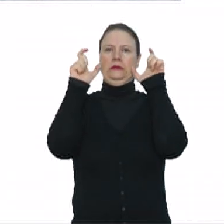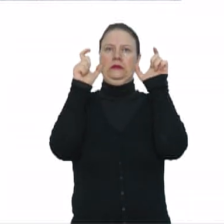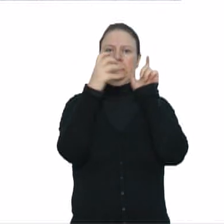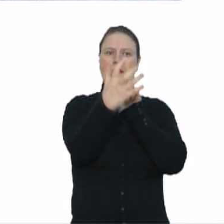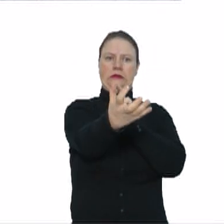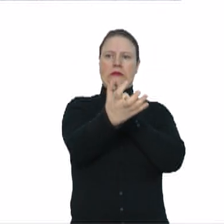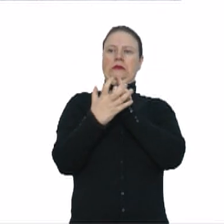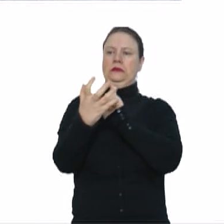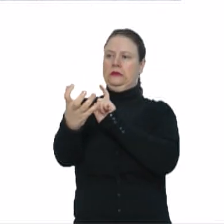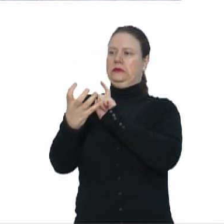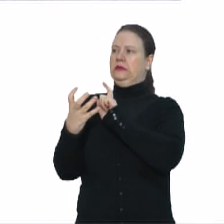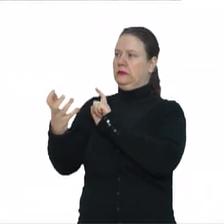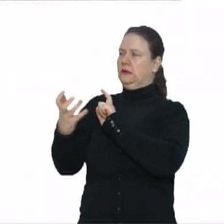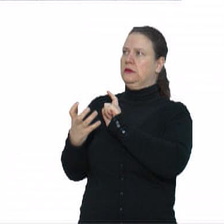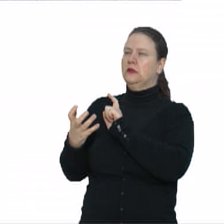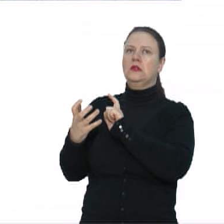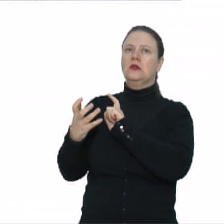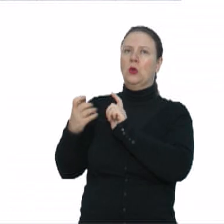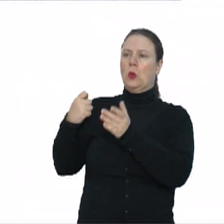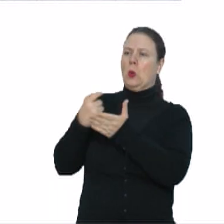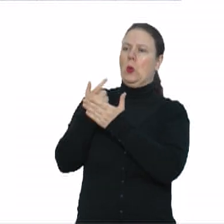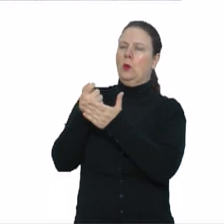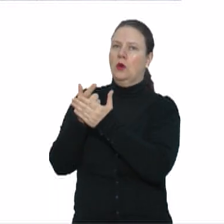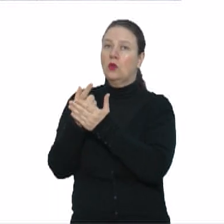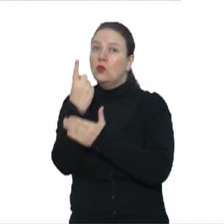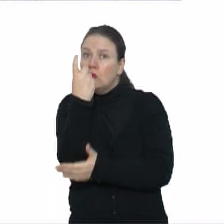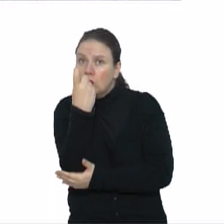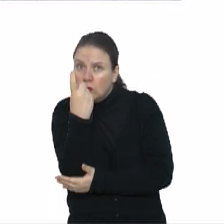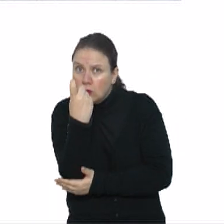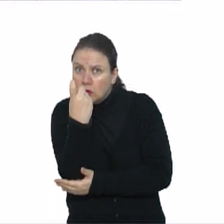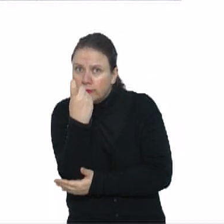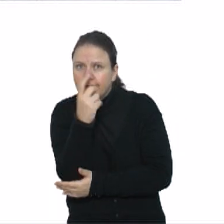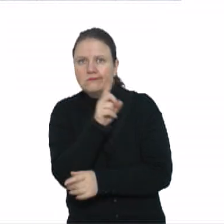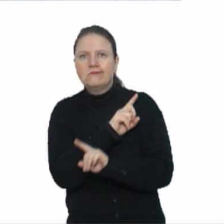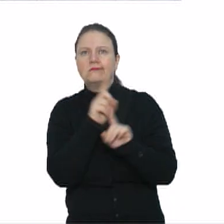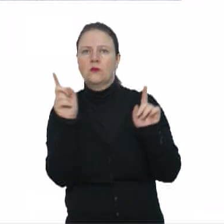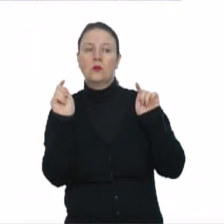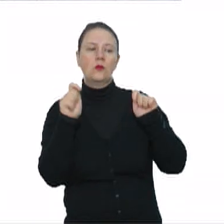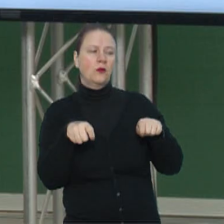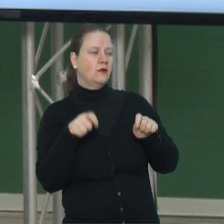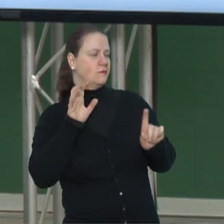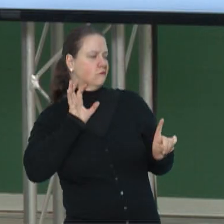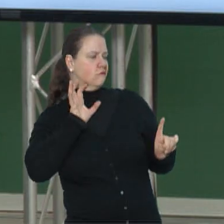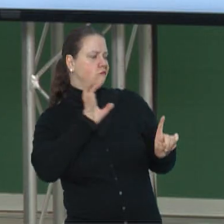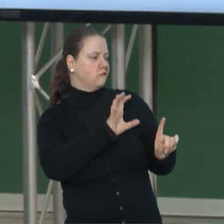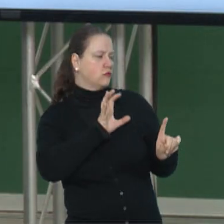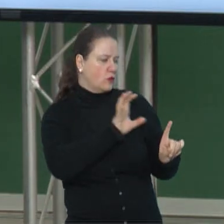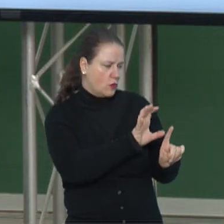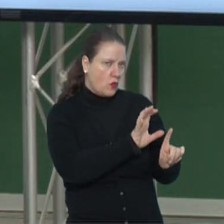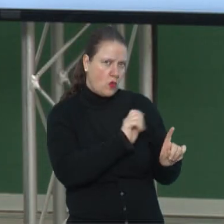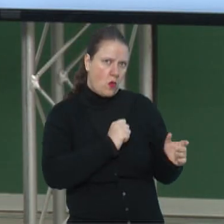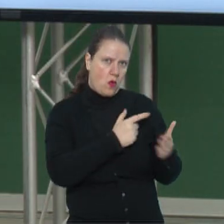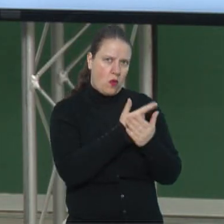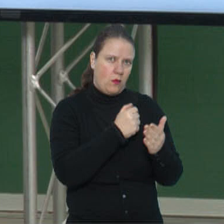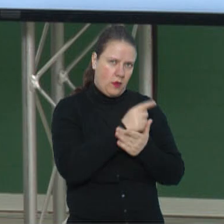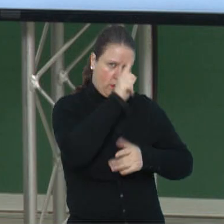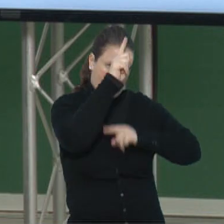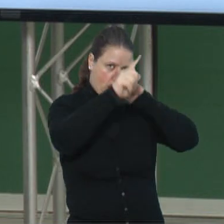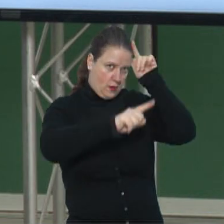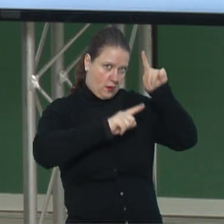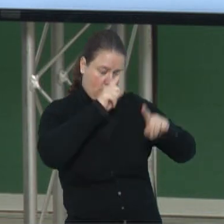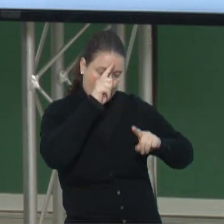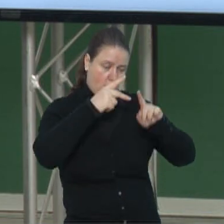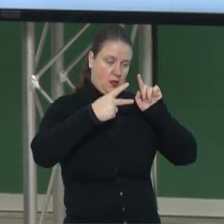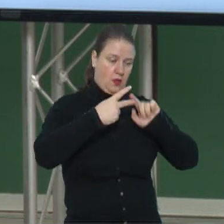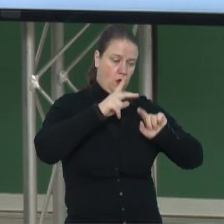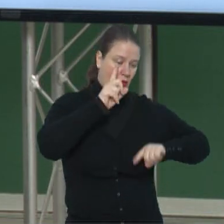a comprar só um produto? Não. Eu posso convencer ele a comprar uma ideia, a comprar um produto